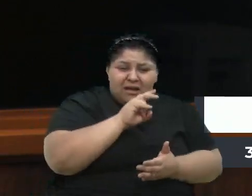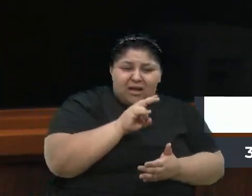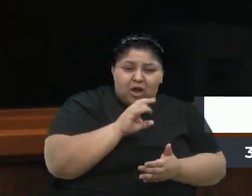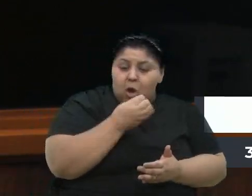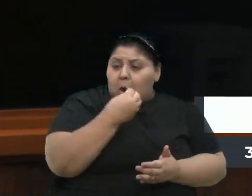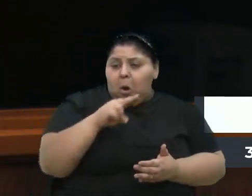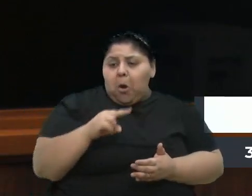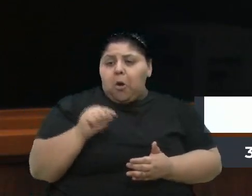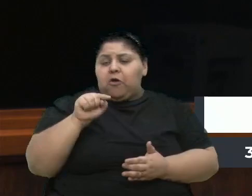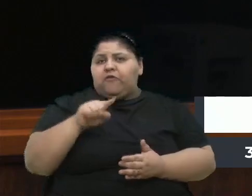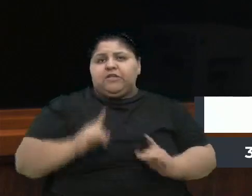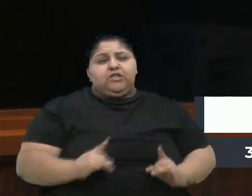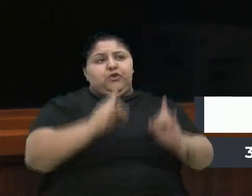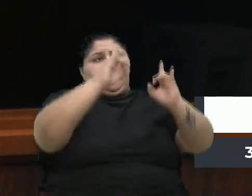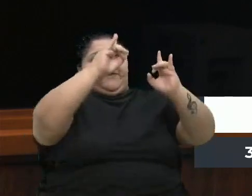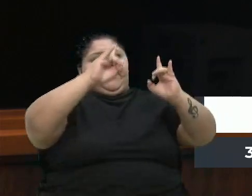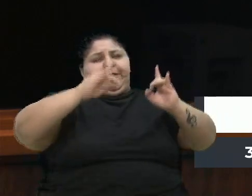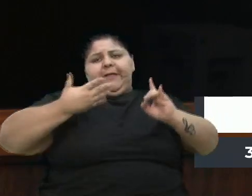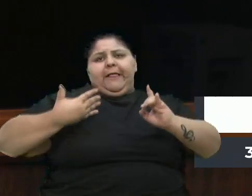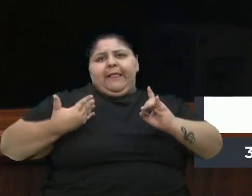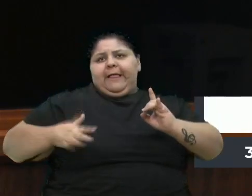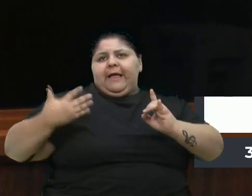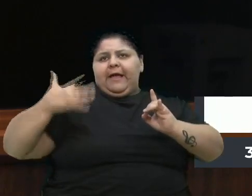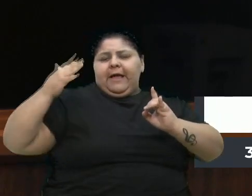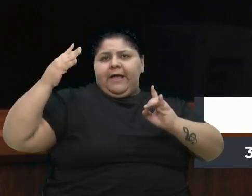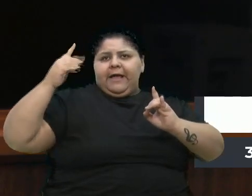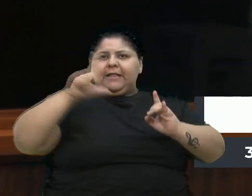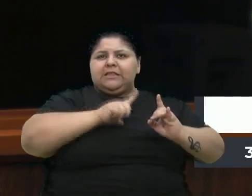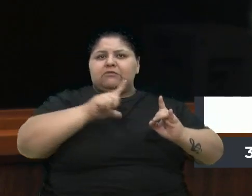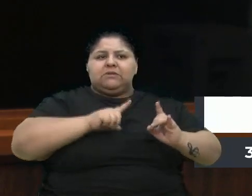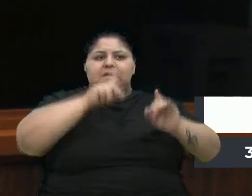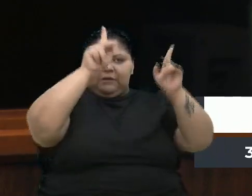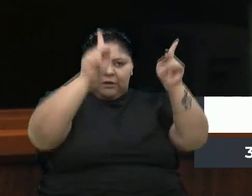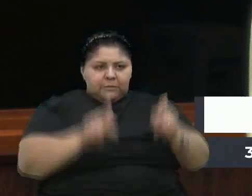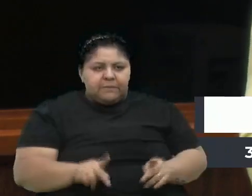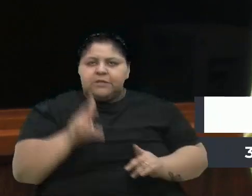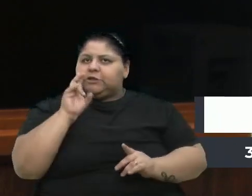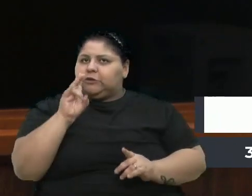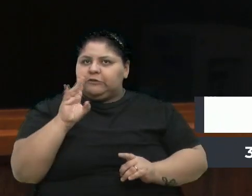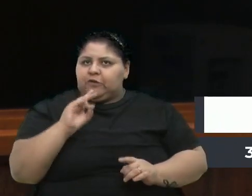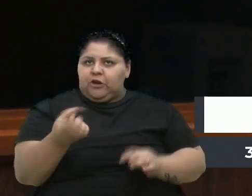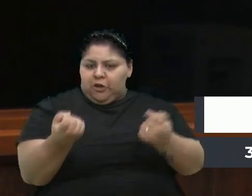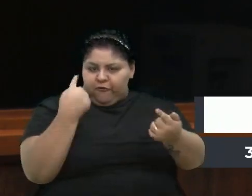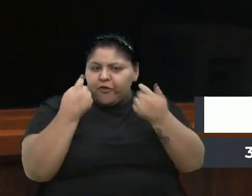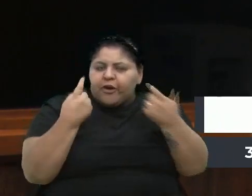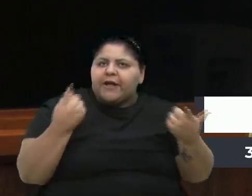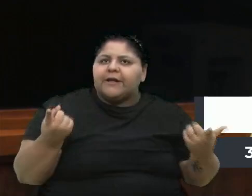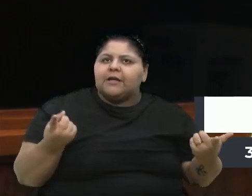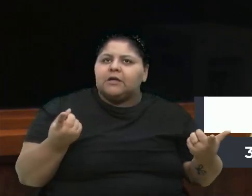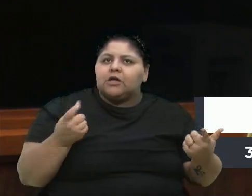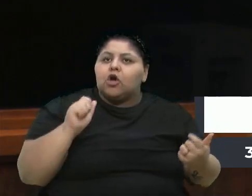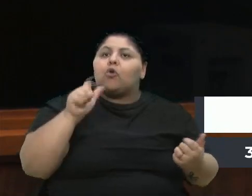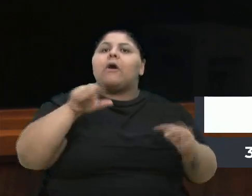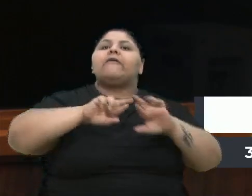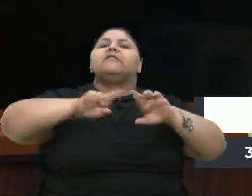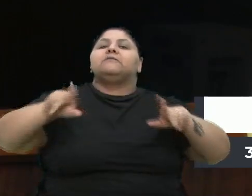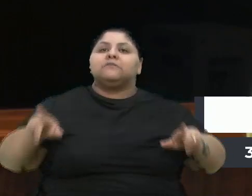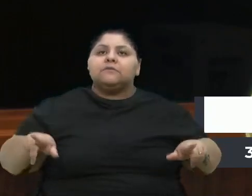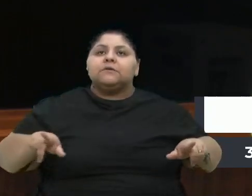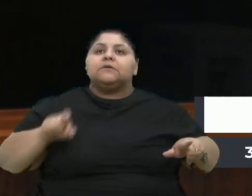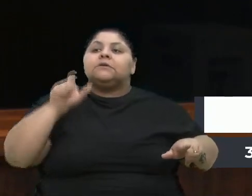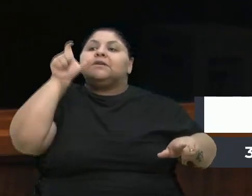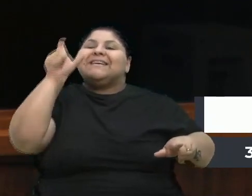mais rico de Caxias não tem pessoas drogadas ou violentas. Qual é a diferença? Essas